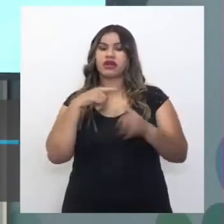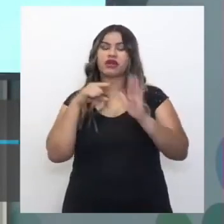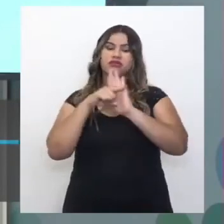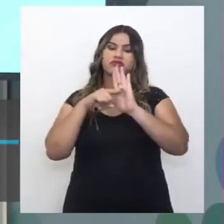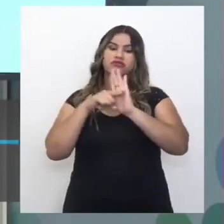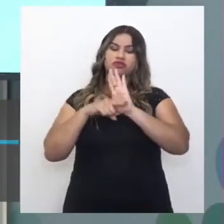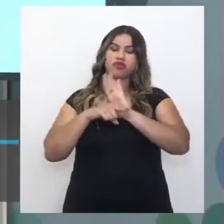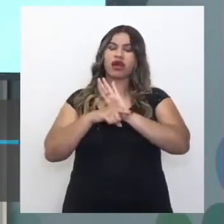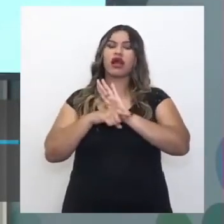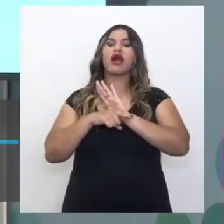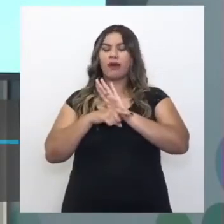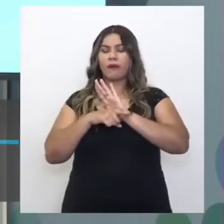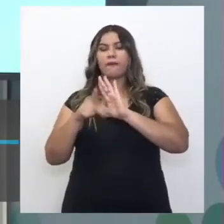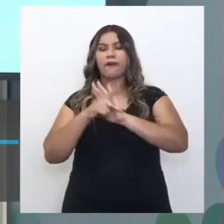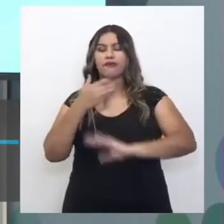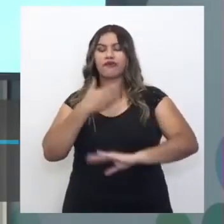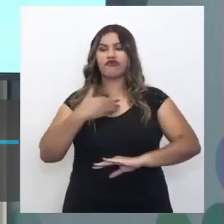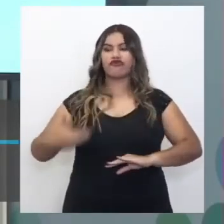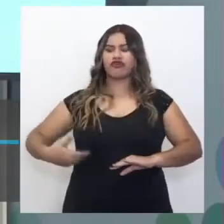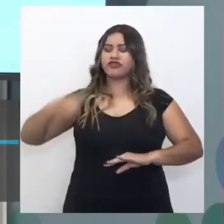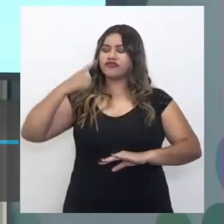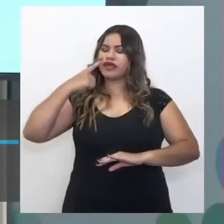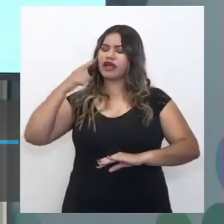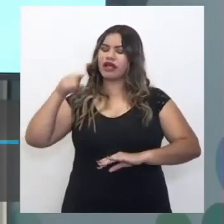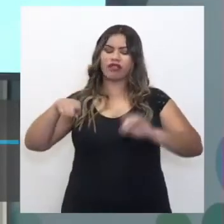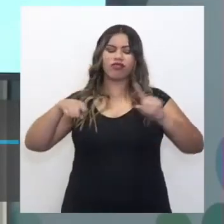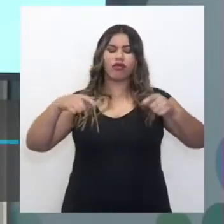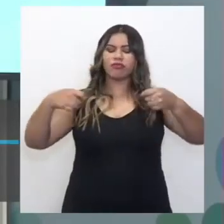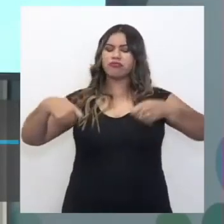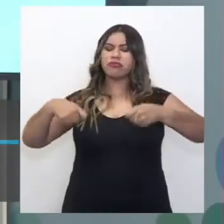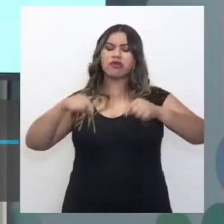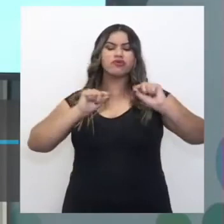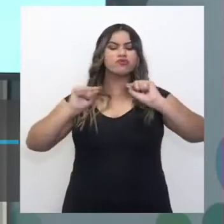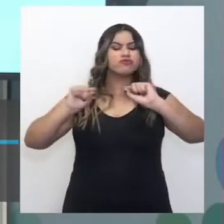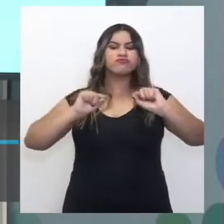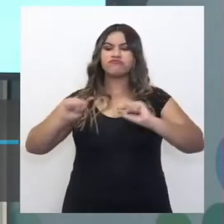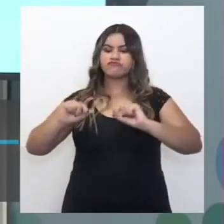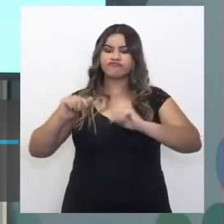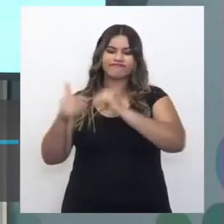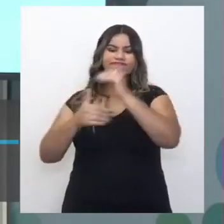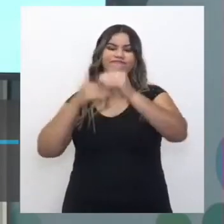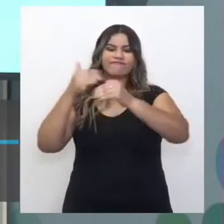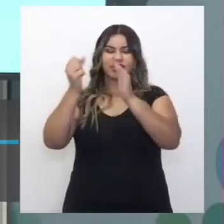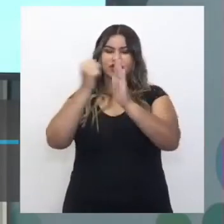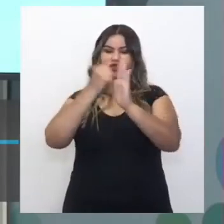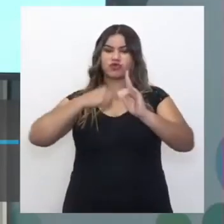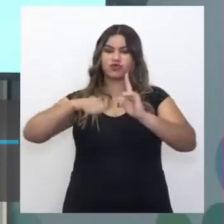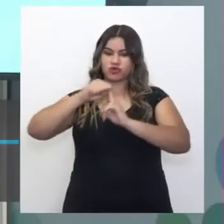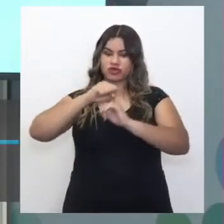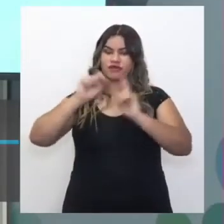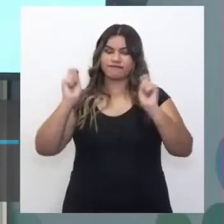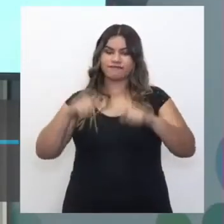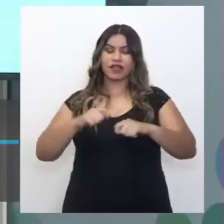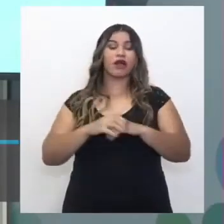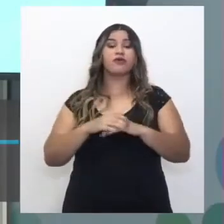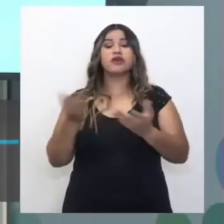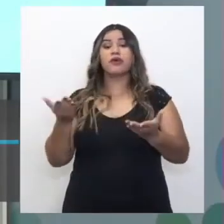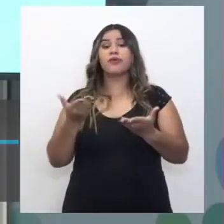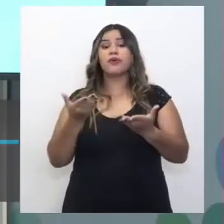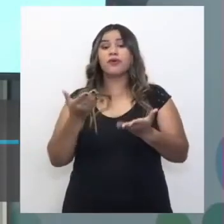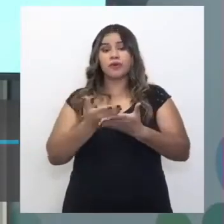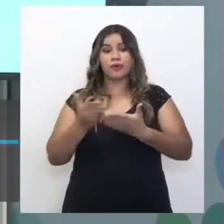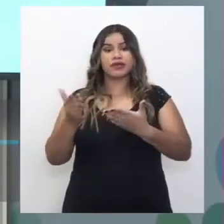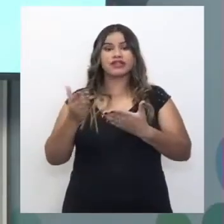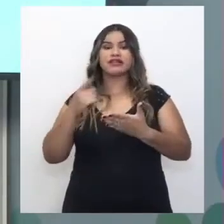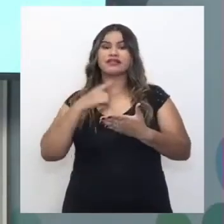analisando e vendo a necessidade aí do desenvolvimento de cada parte aí da sociedade, perfeito? Para começar, a gente vai ver um mapa